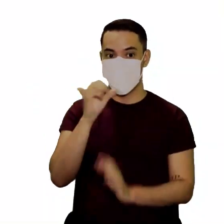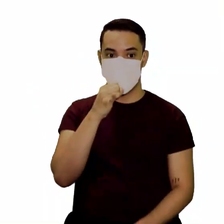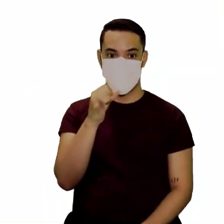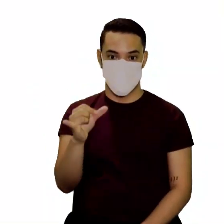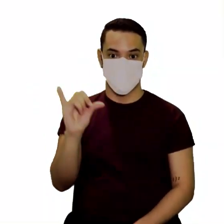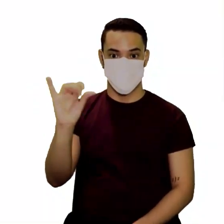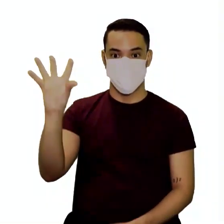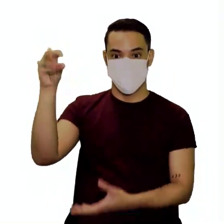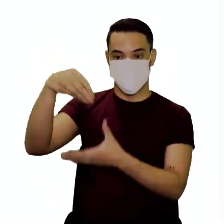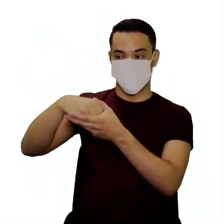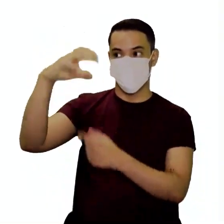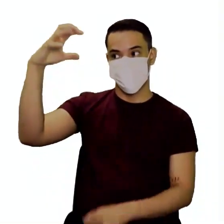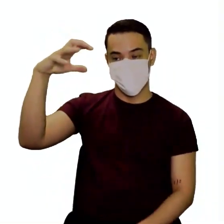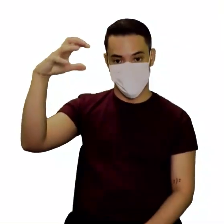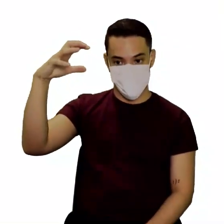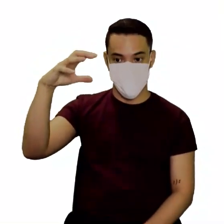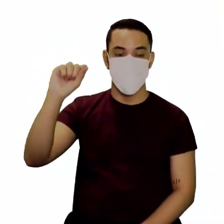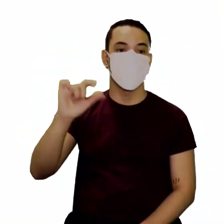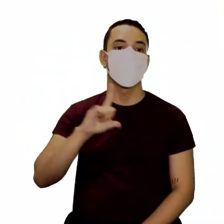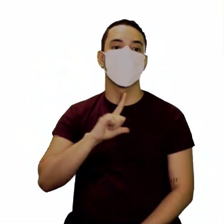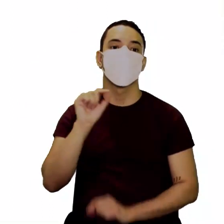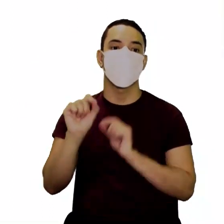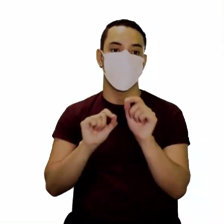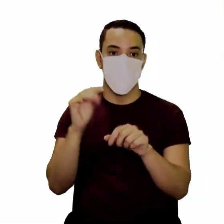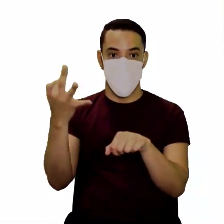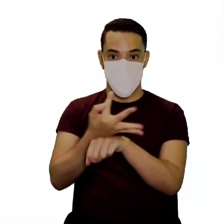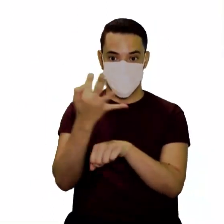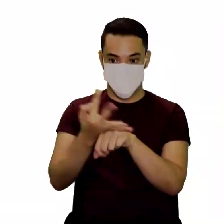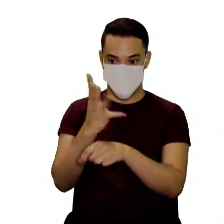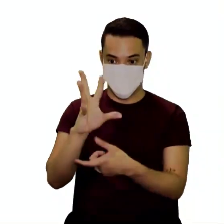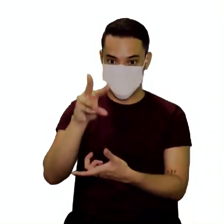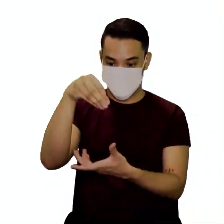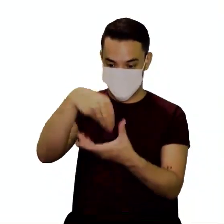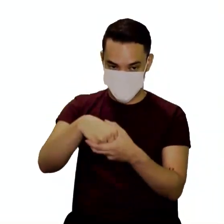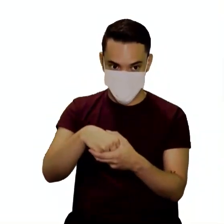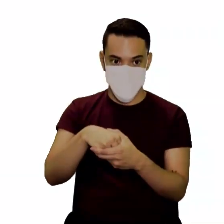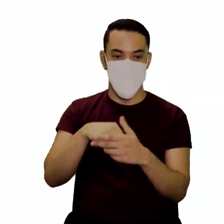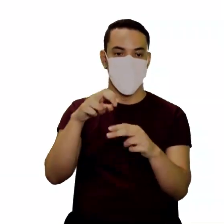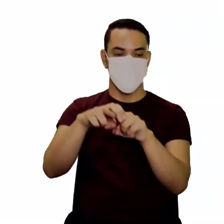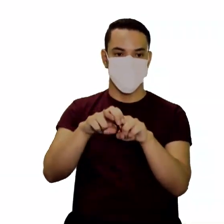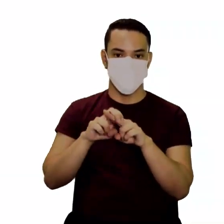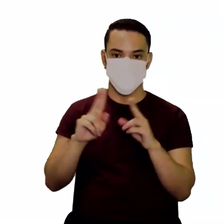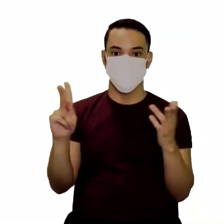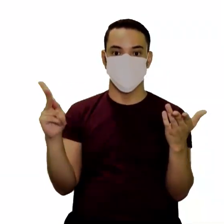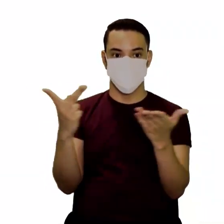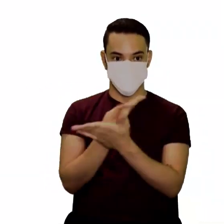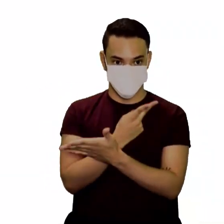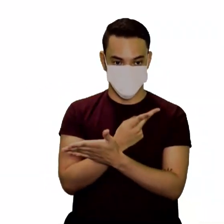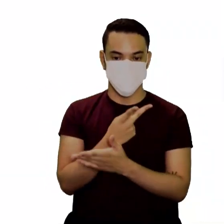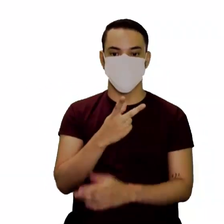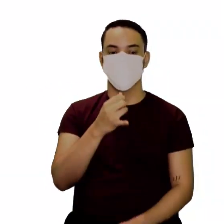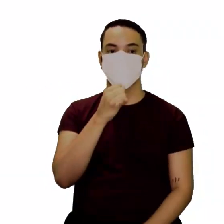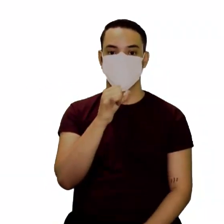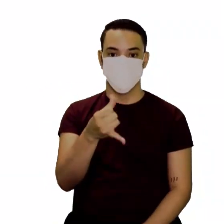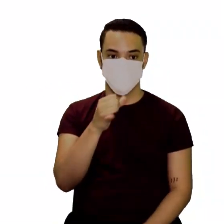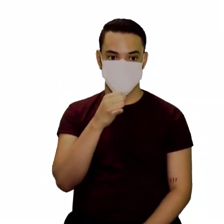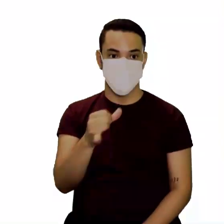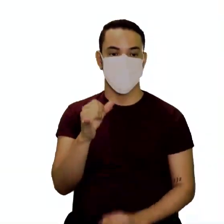o chuveiro e o chuveiro tem uma resistência lá dentro. E essa resistência aquece. Ela aquecendo